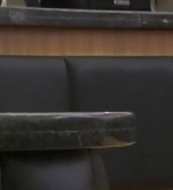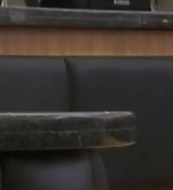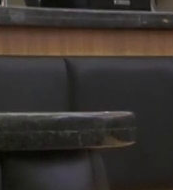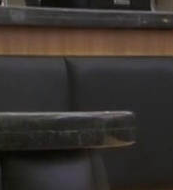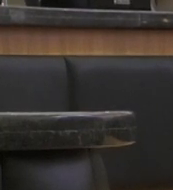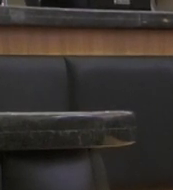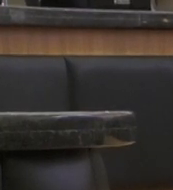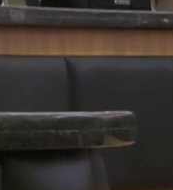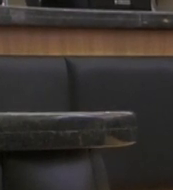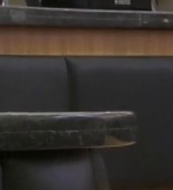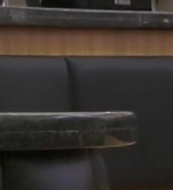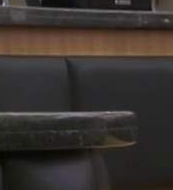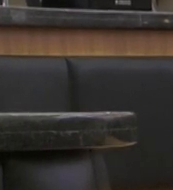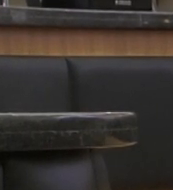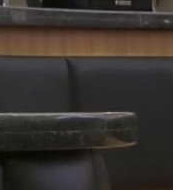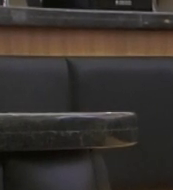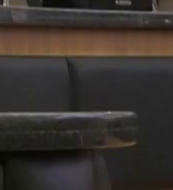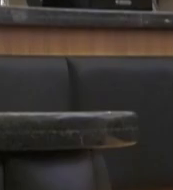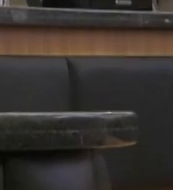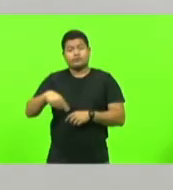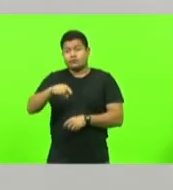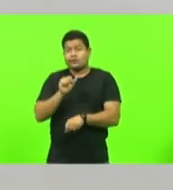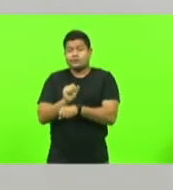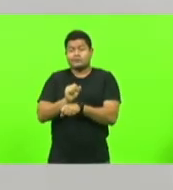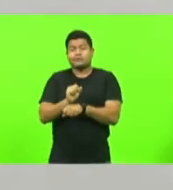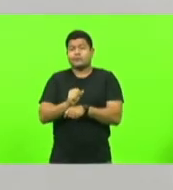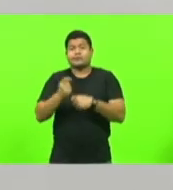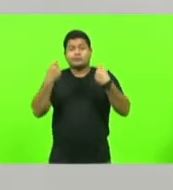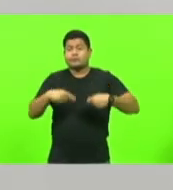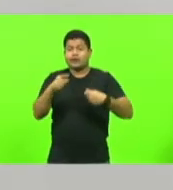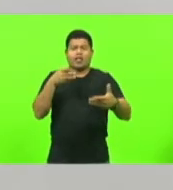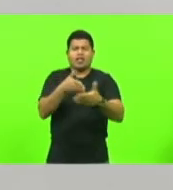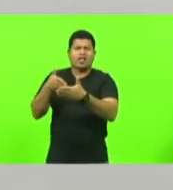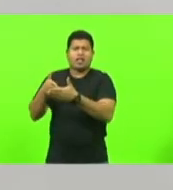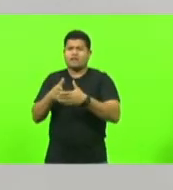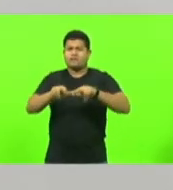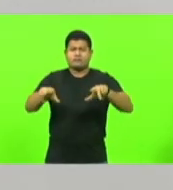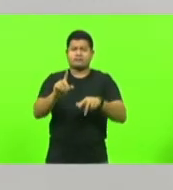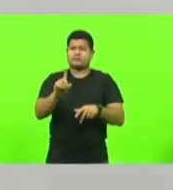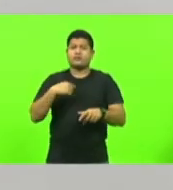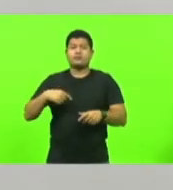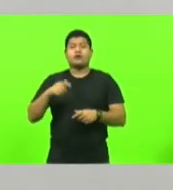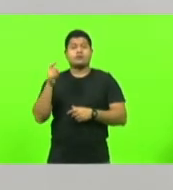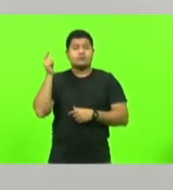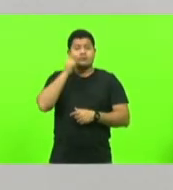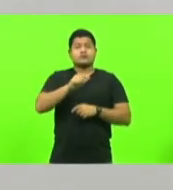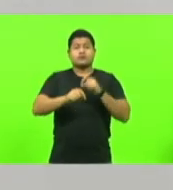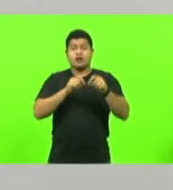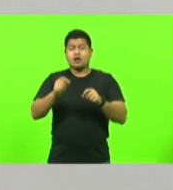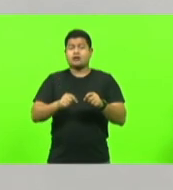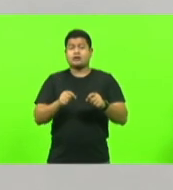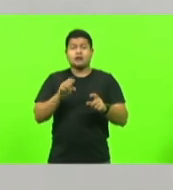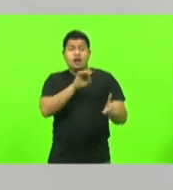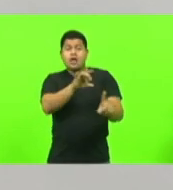distanciamento social e principalmente a vacinação a gente consiga passa a mão na consciência que cada um